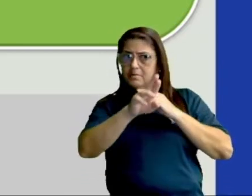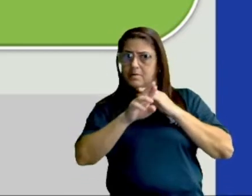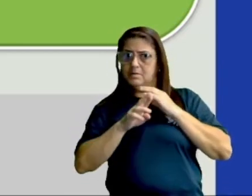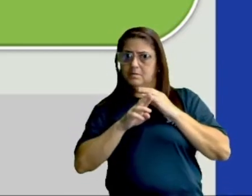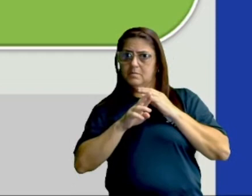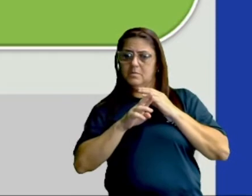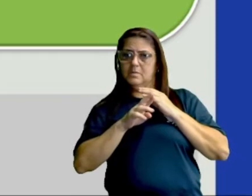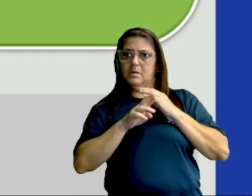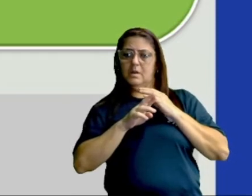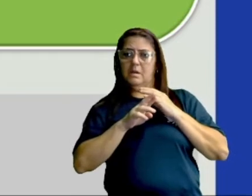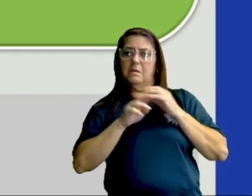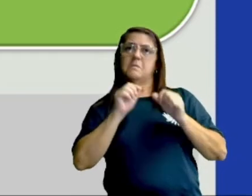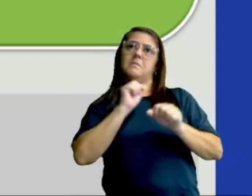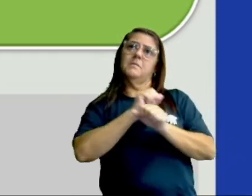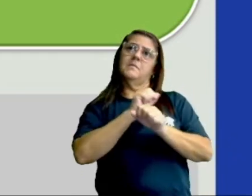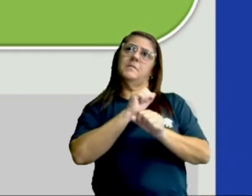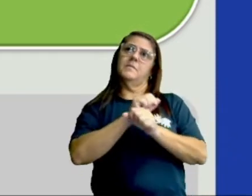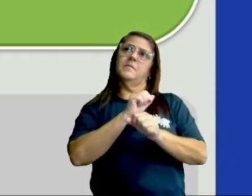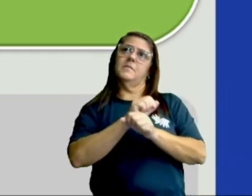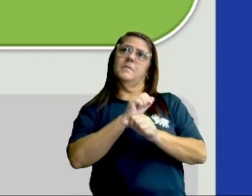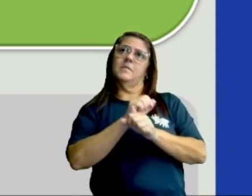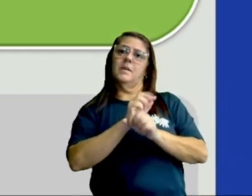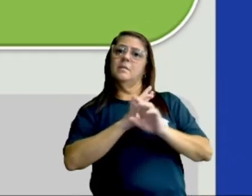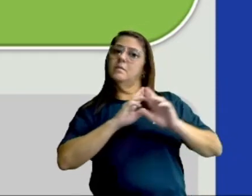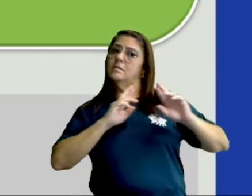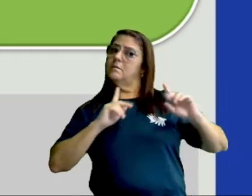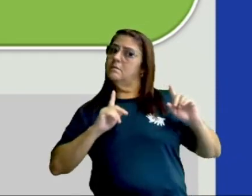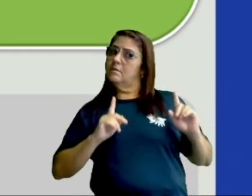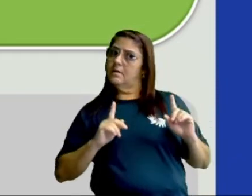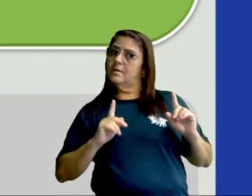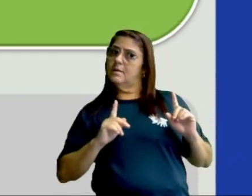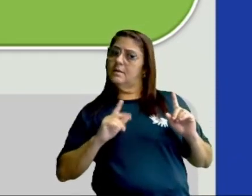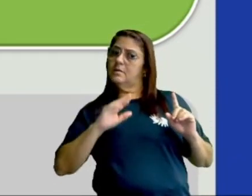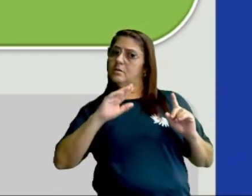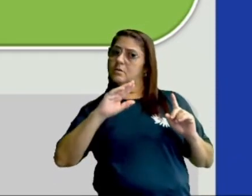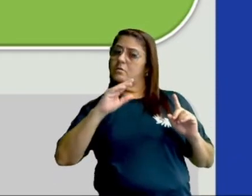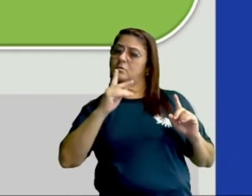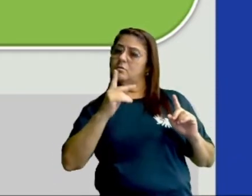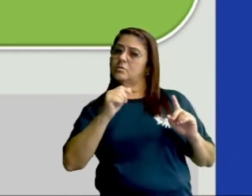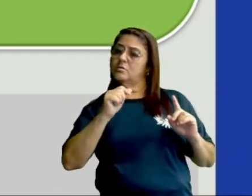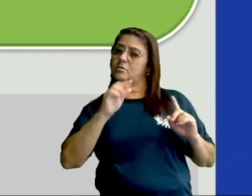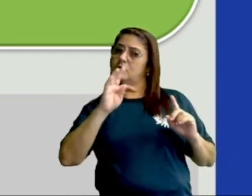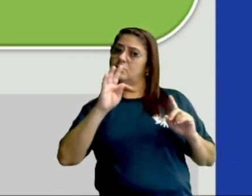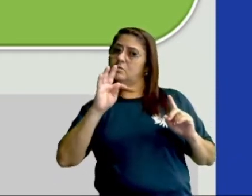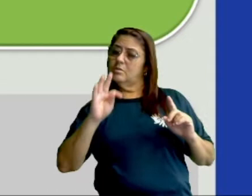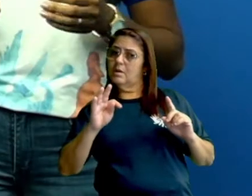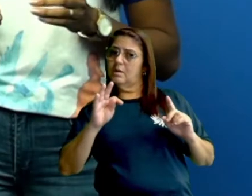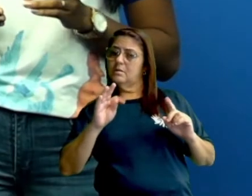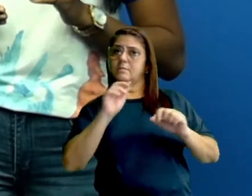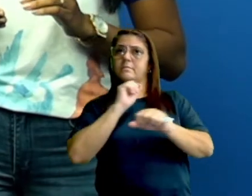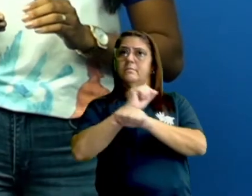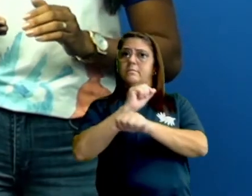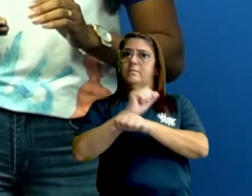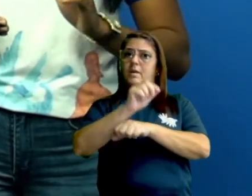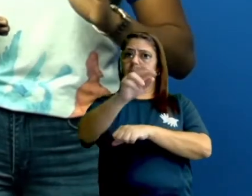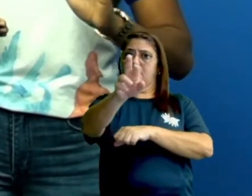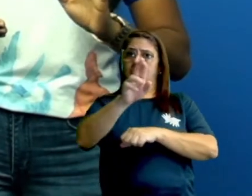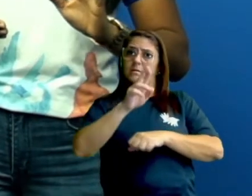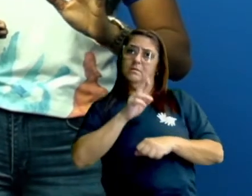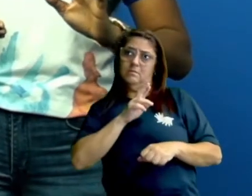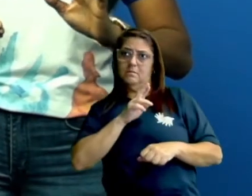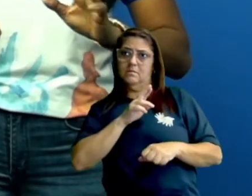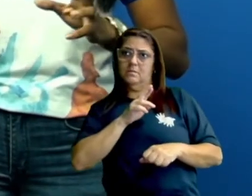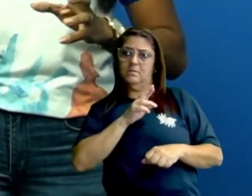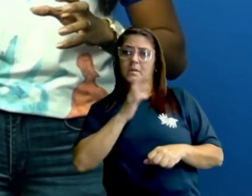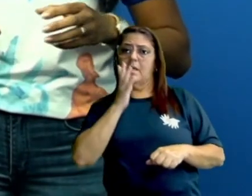ela está ali esperando. Só quando há um acordo em que diz, mande agora que eu estou esperando. Mas o